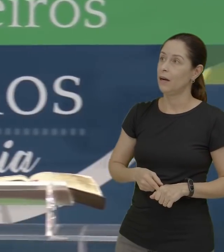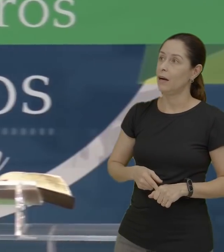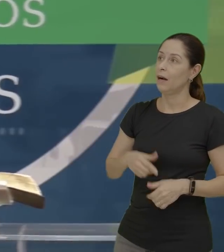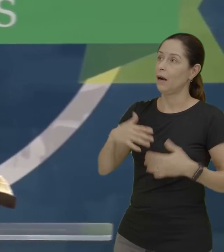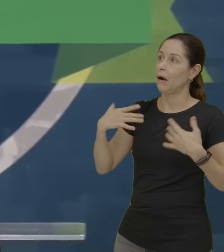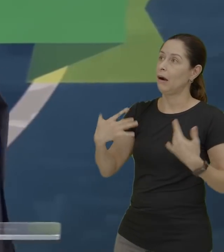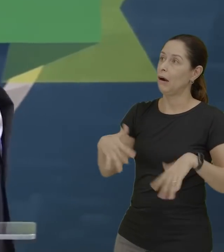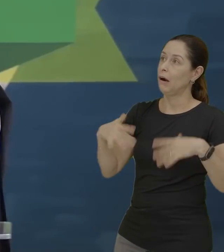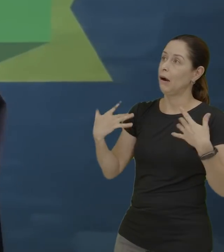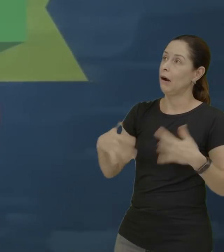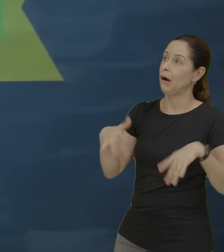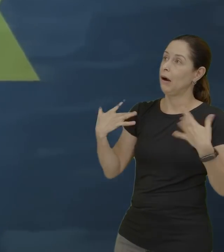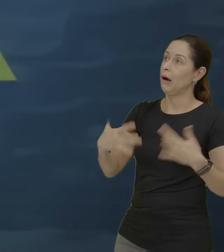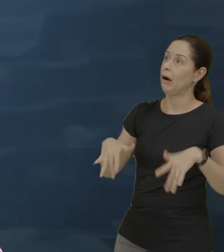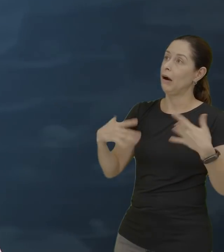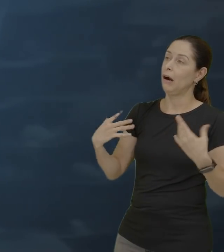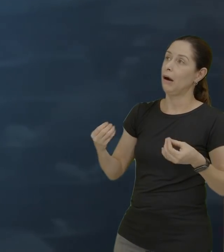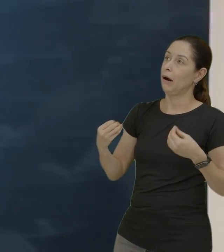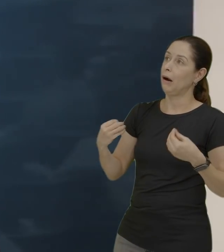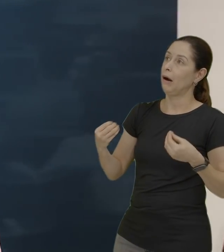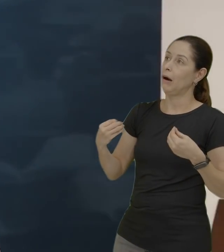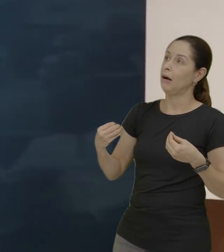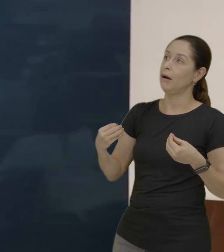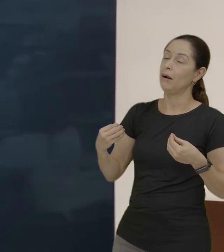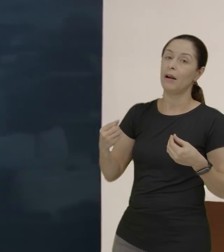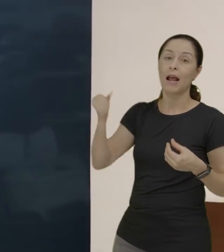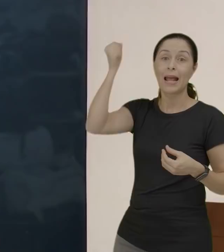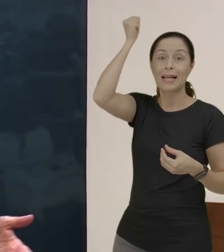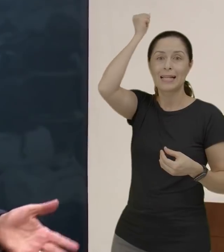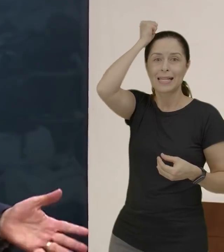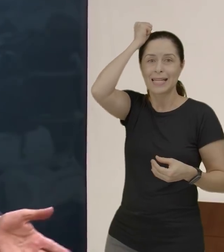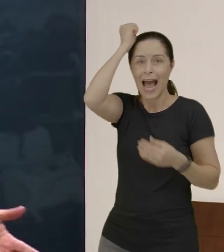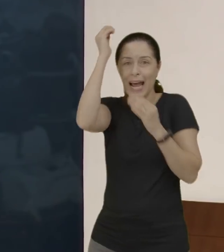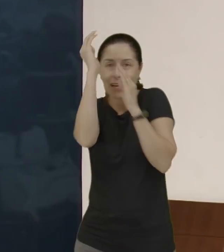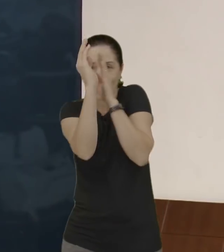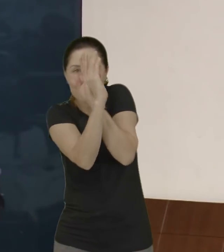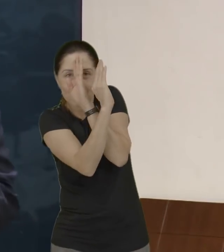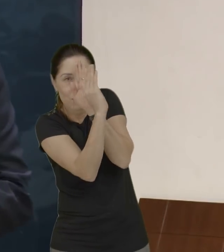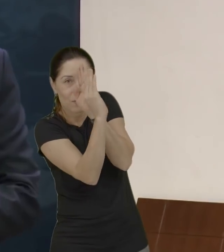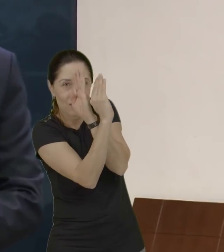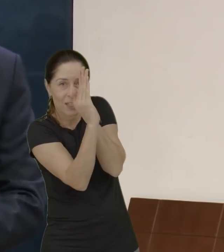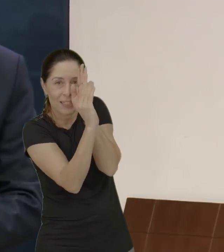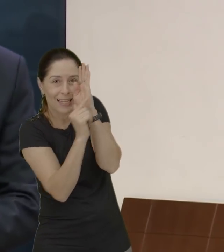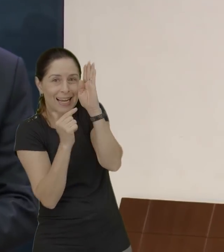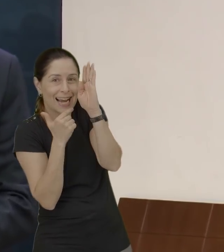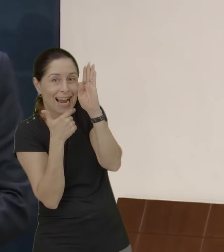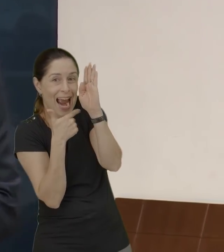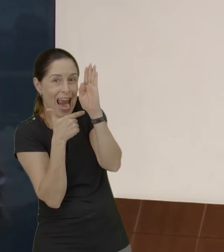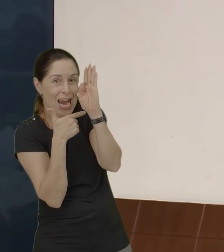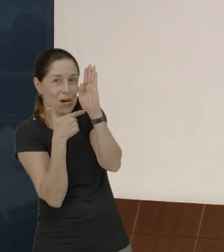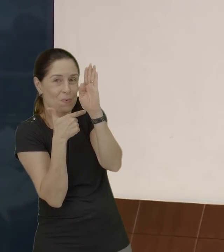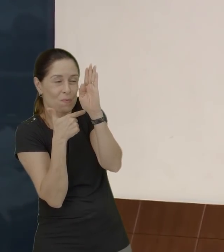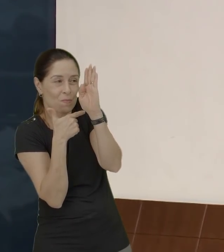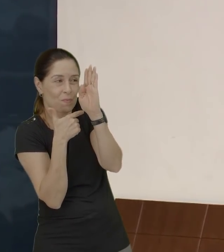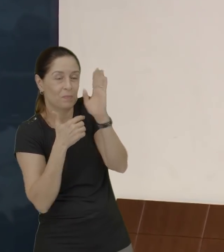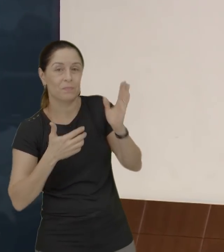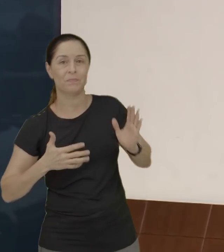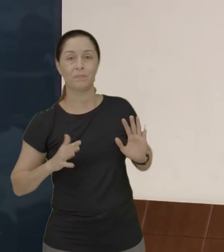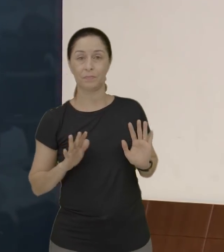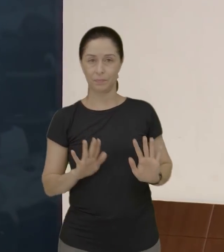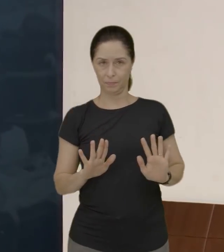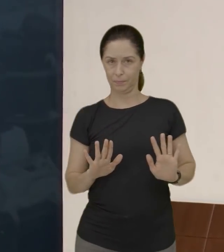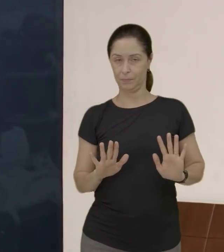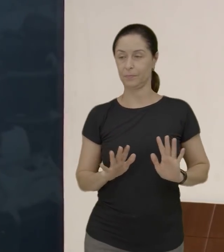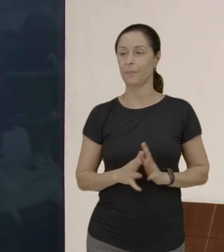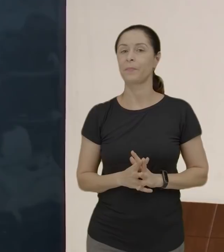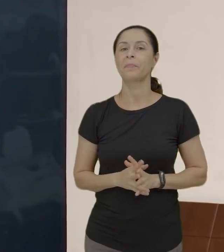então, quando Abraão tem 100 anos e Sara 90 anos, nasce o filho da promessa, o Isaac. Quantos